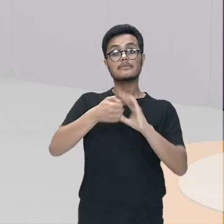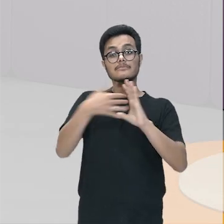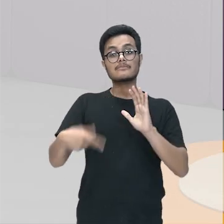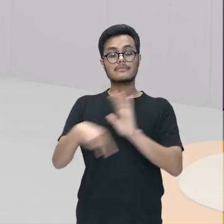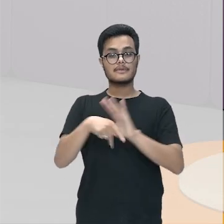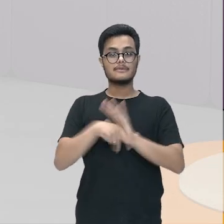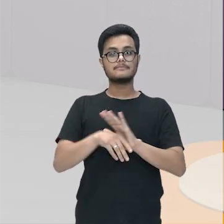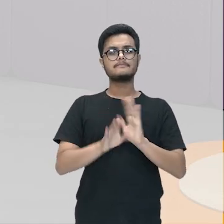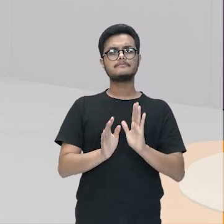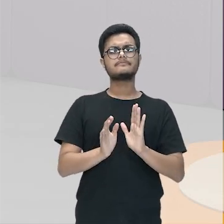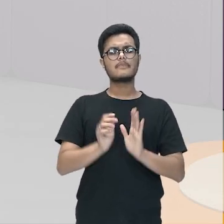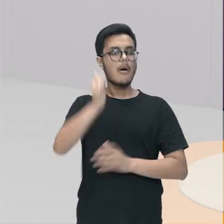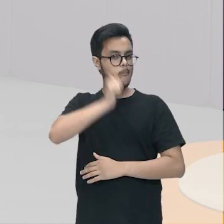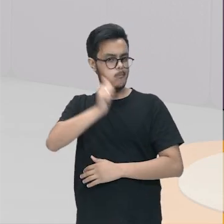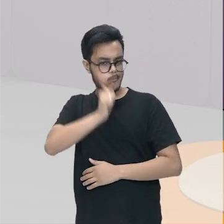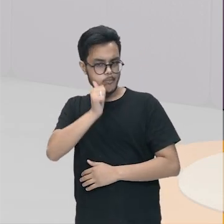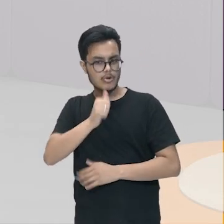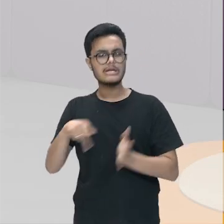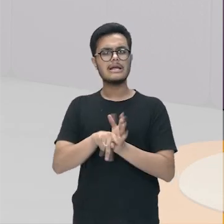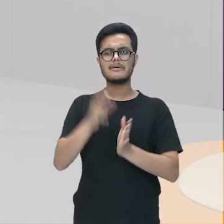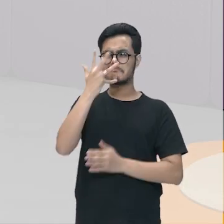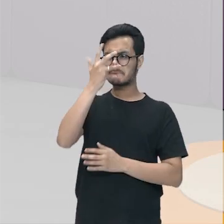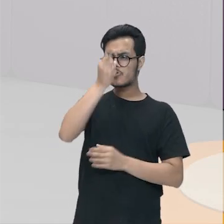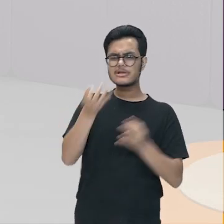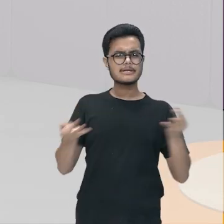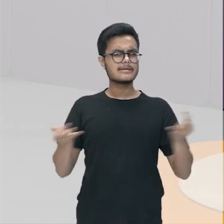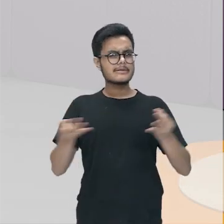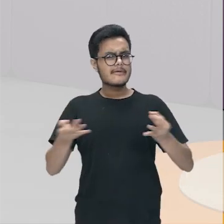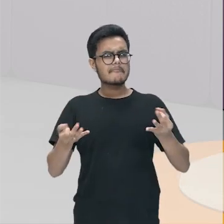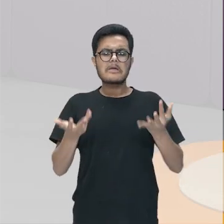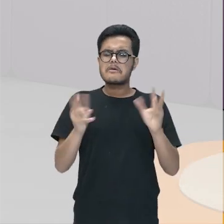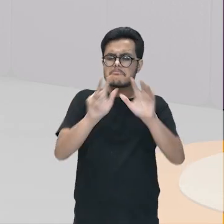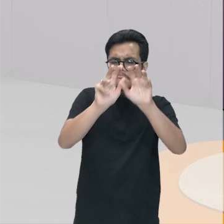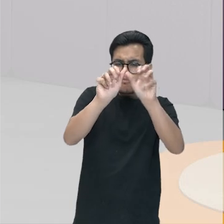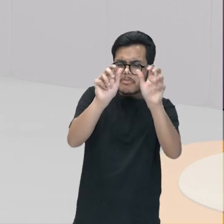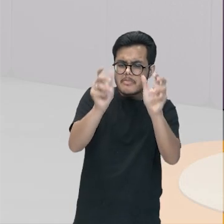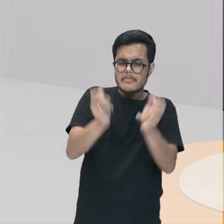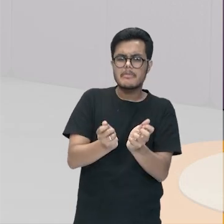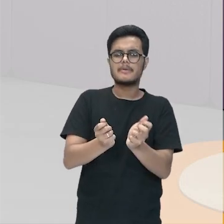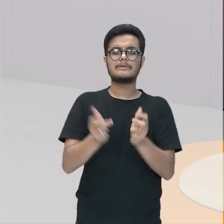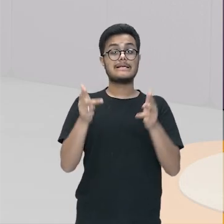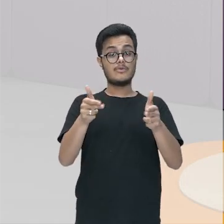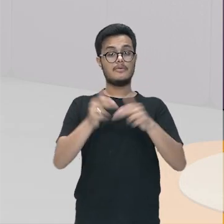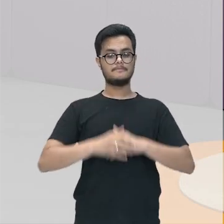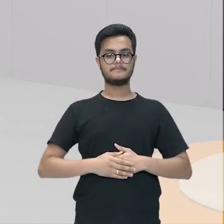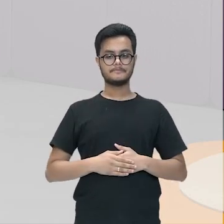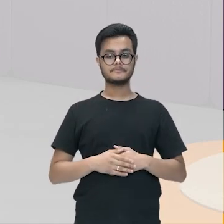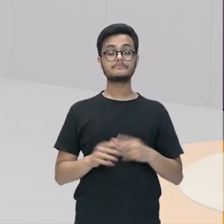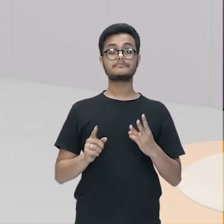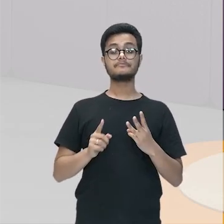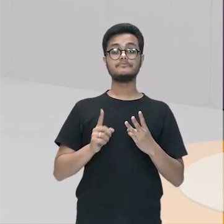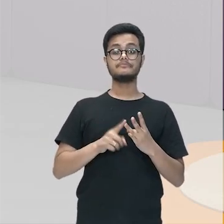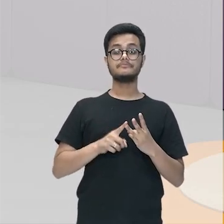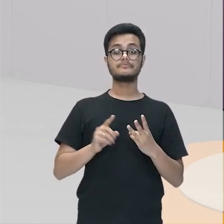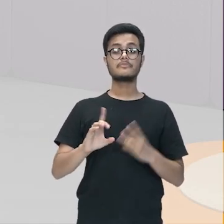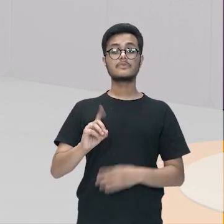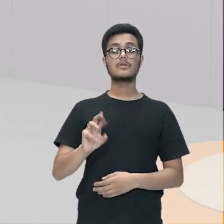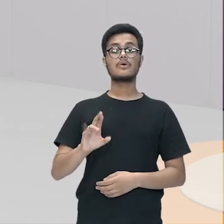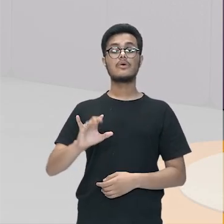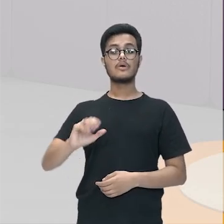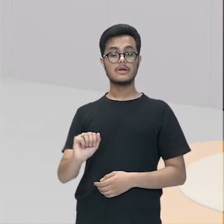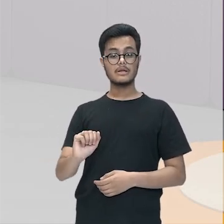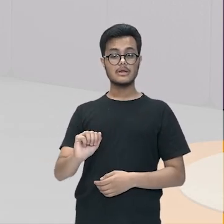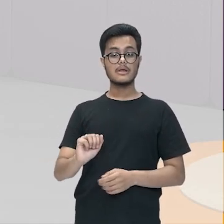da coluna, além das proporções. E por fim, nós temos então aí o modelo dórico. Essa coluna